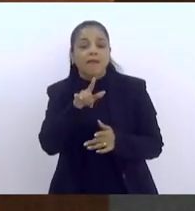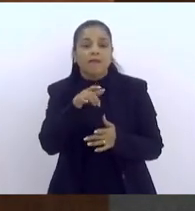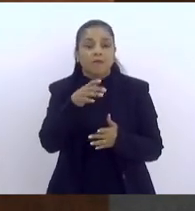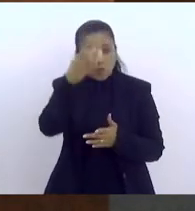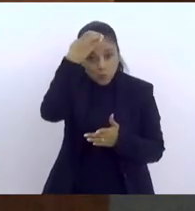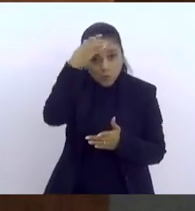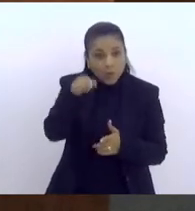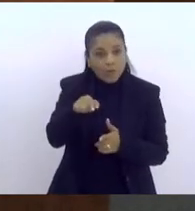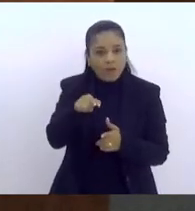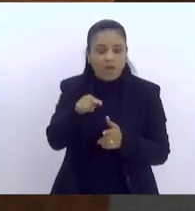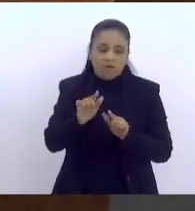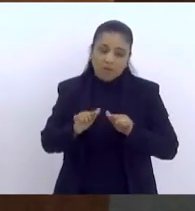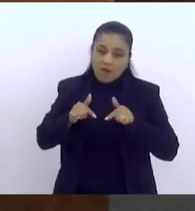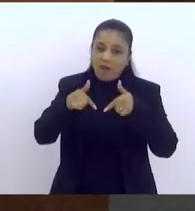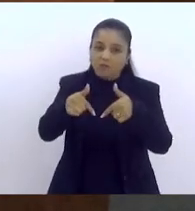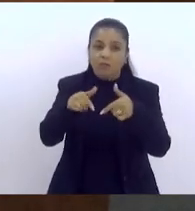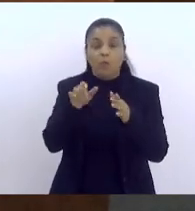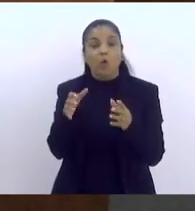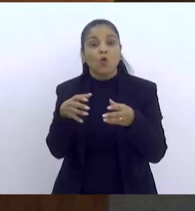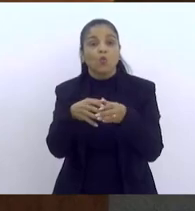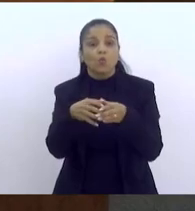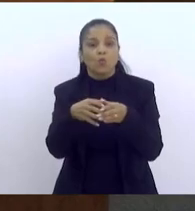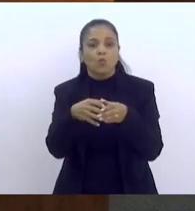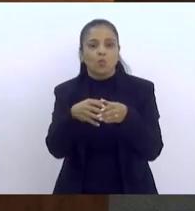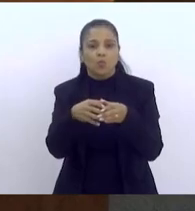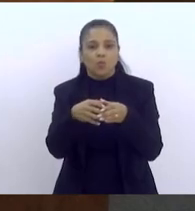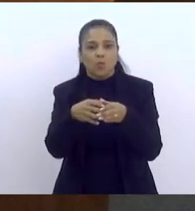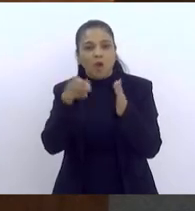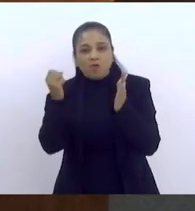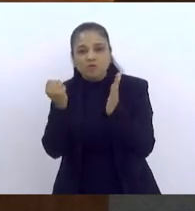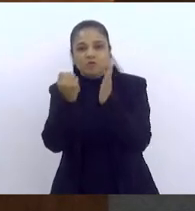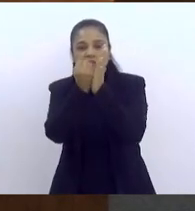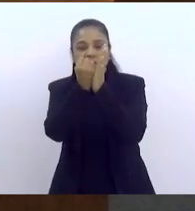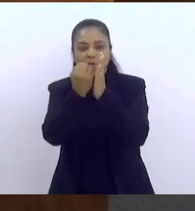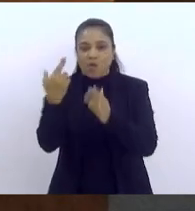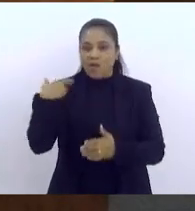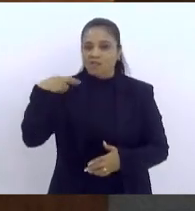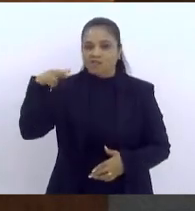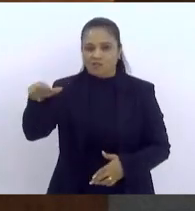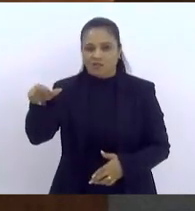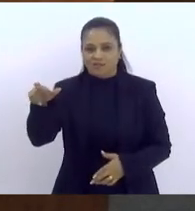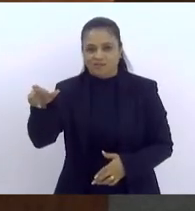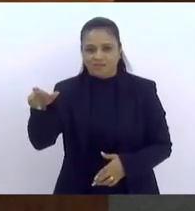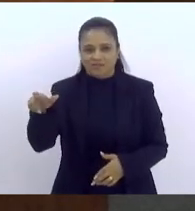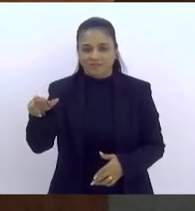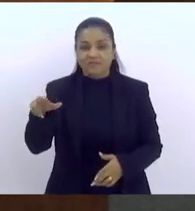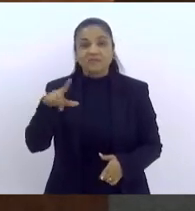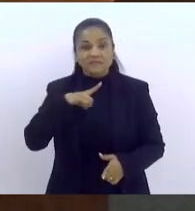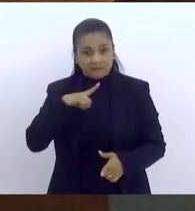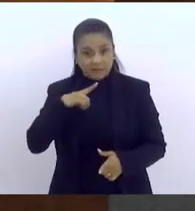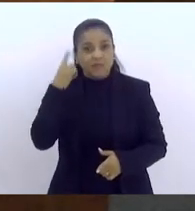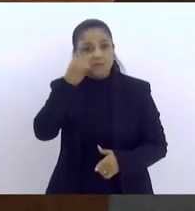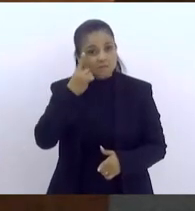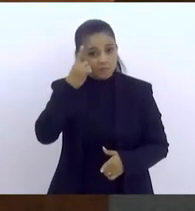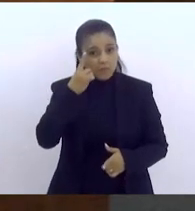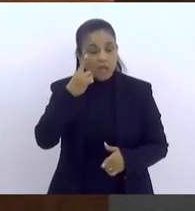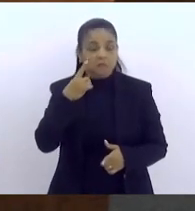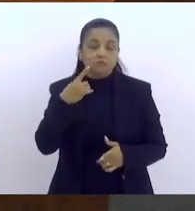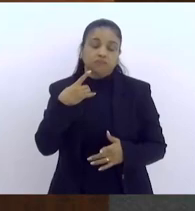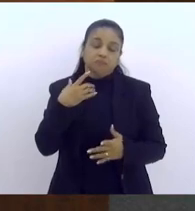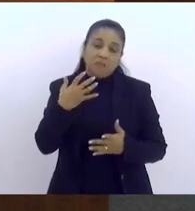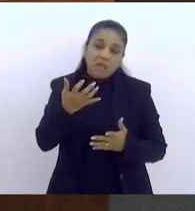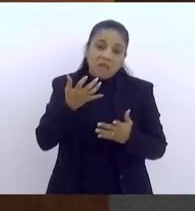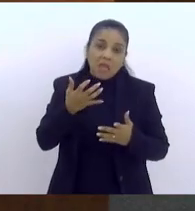episódio de ataque aos símbolos religiosos. Mas tem deputados que querem se convencer